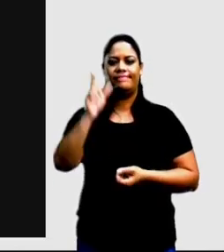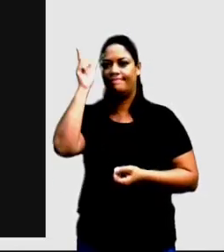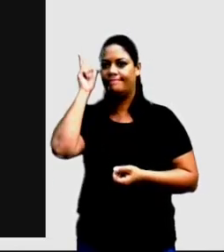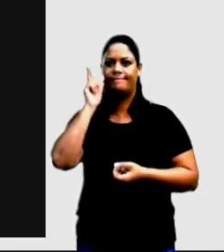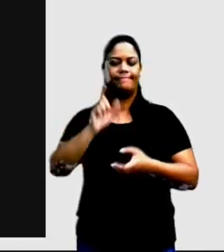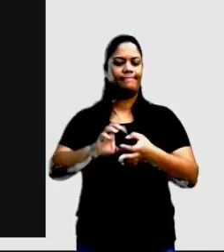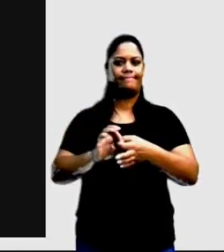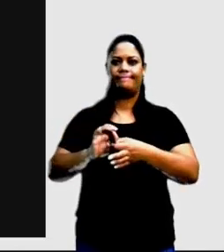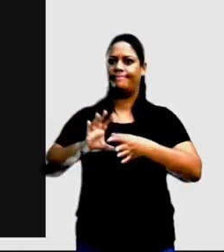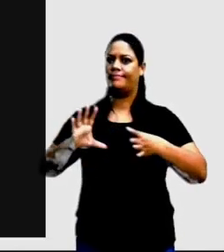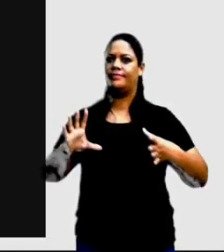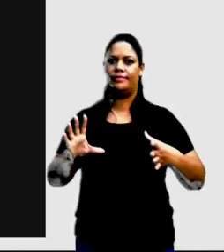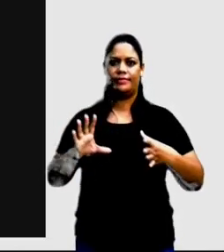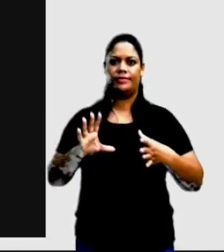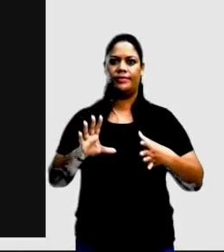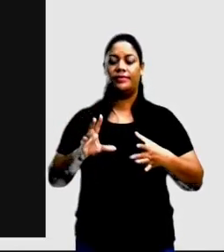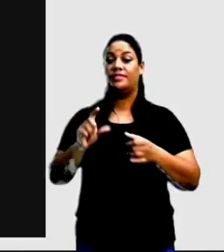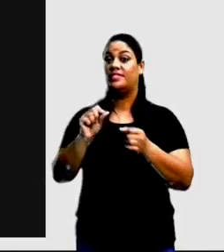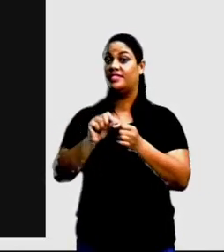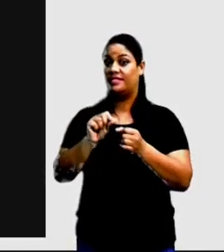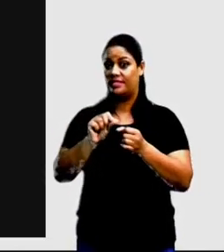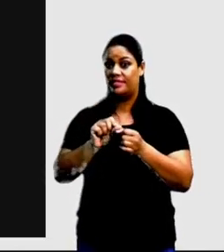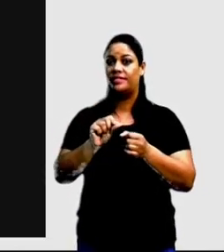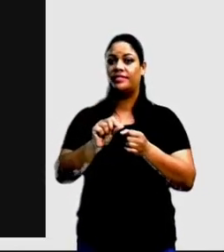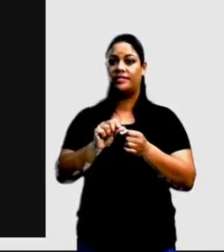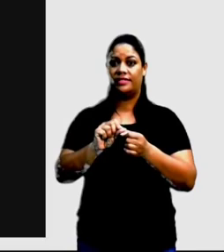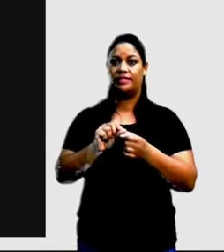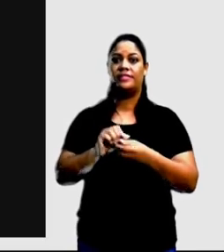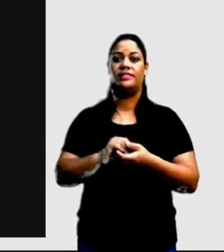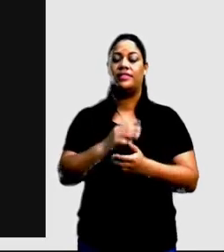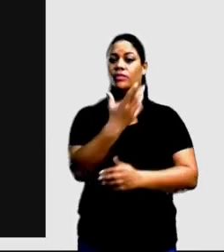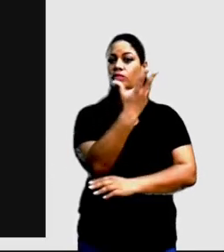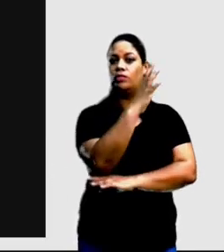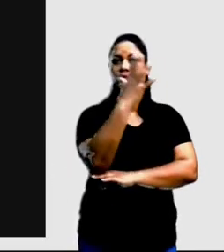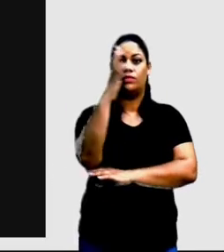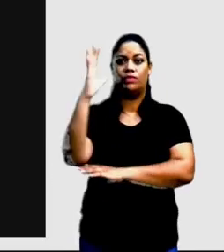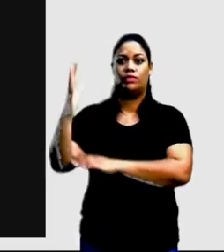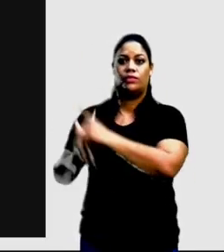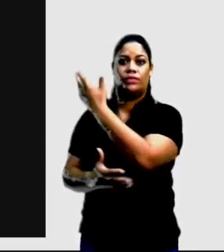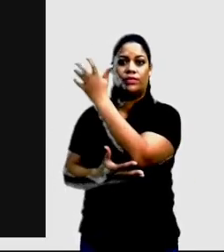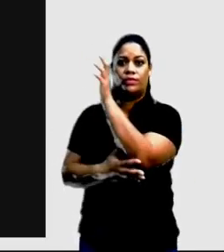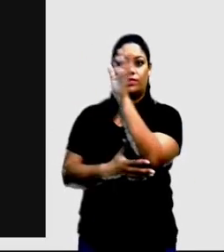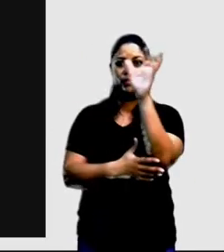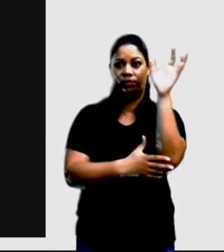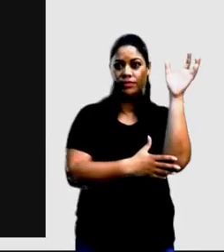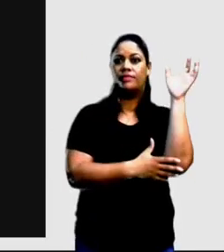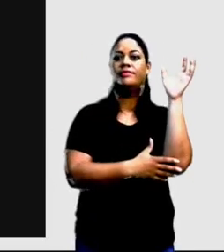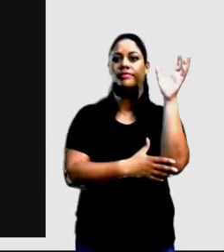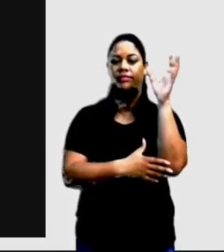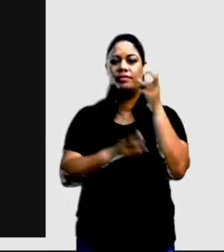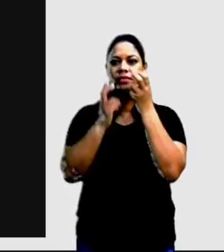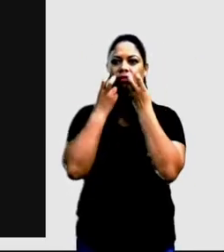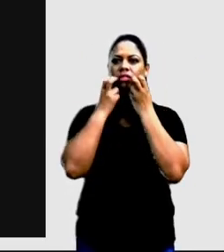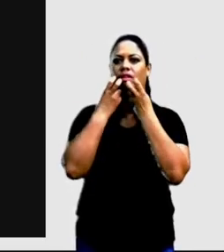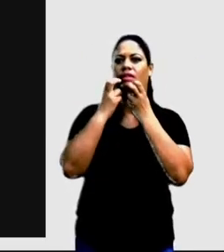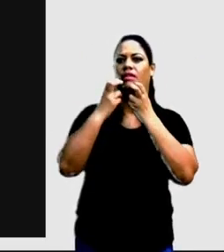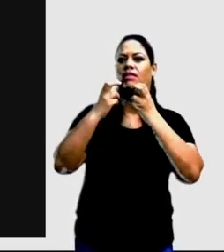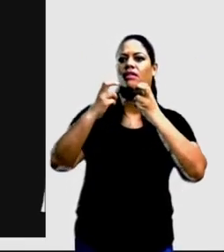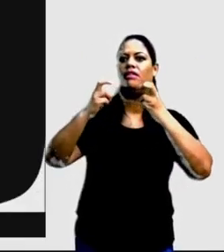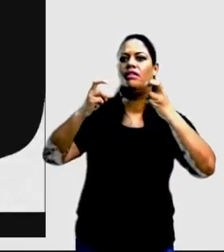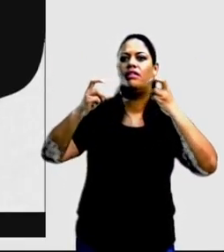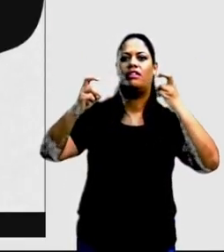se soltar e fazia a floresta inteira tremer com seus urros de